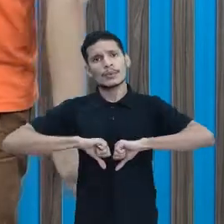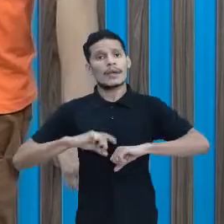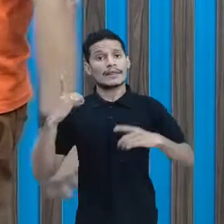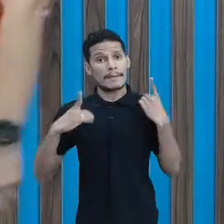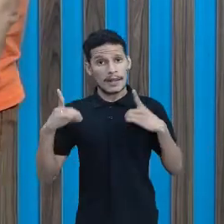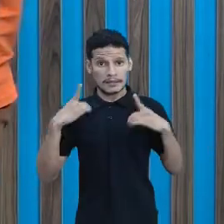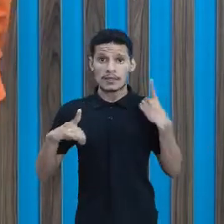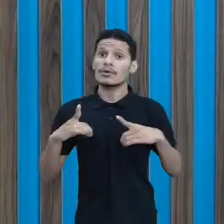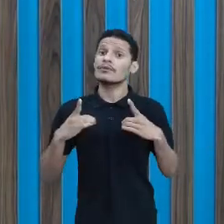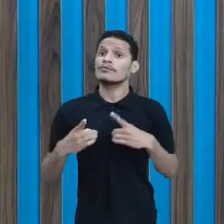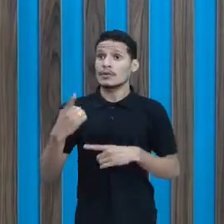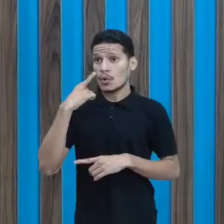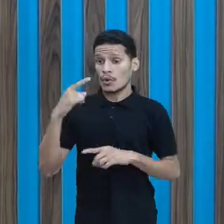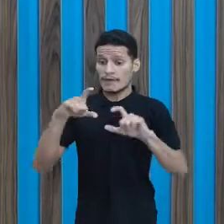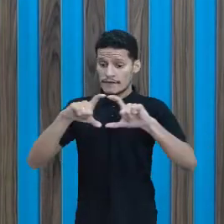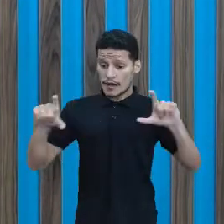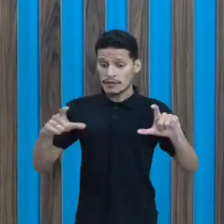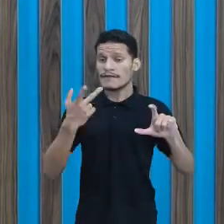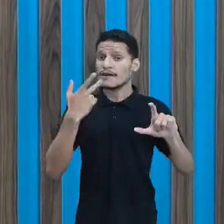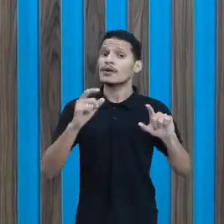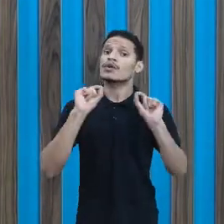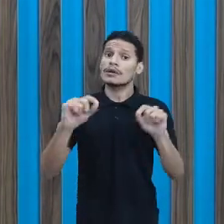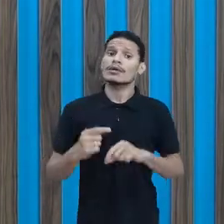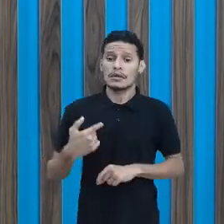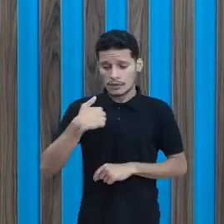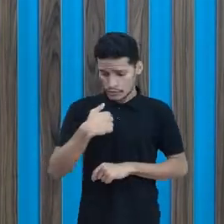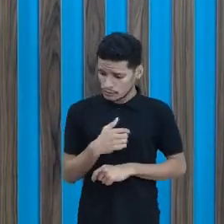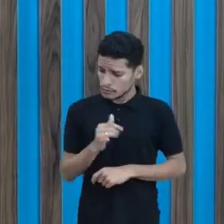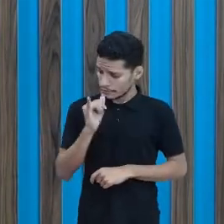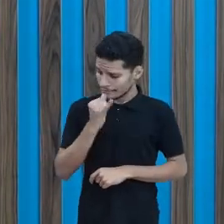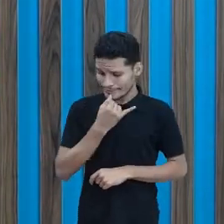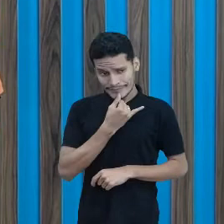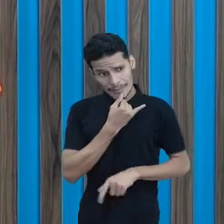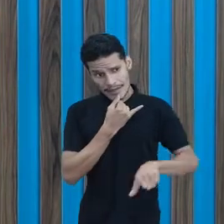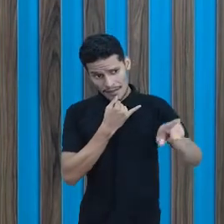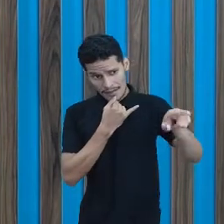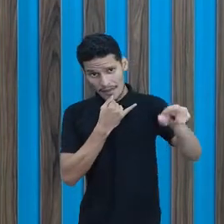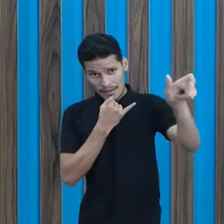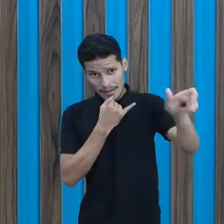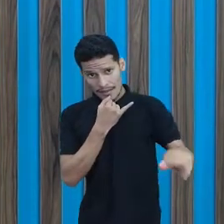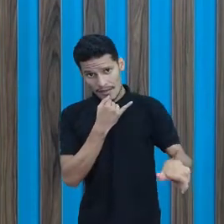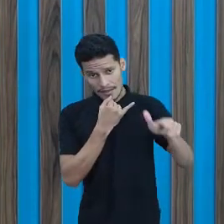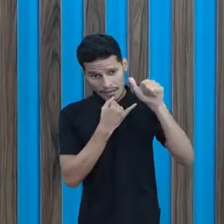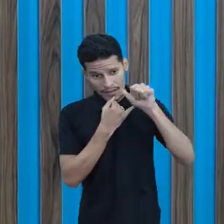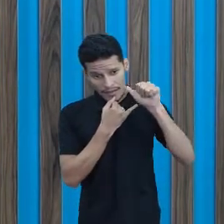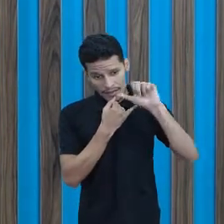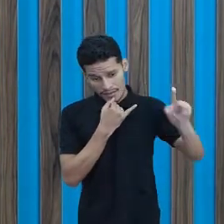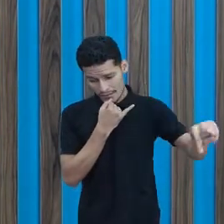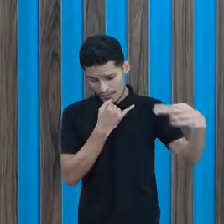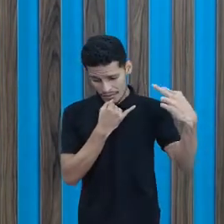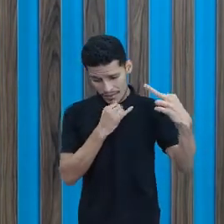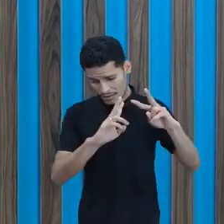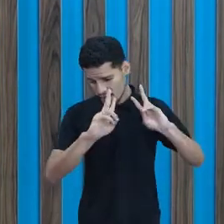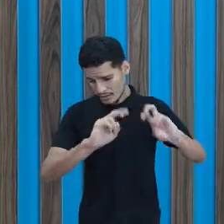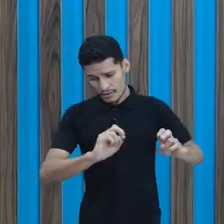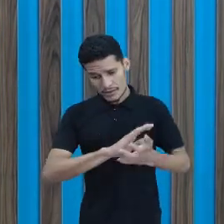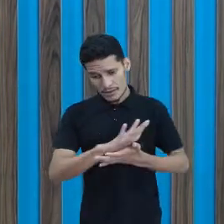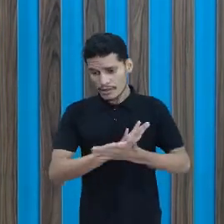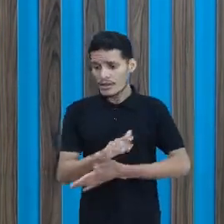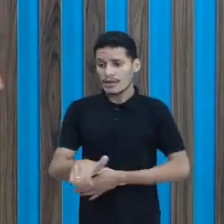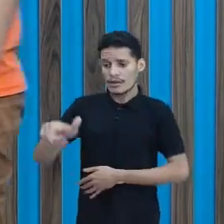depressão. Essa frase fala um pouco disso, ó. Eu estou para baixo, ela não presta atenção em mim e minha mãe não admira